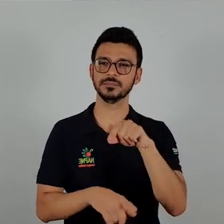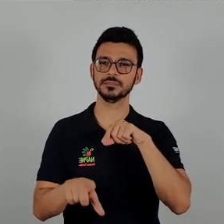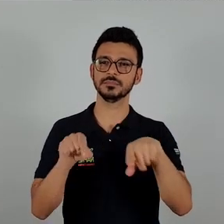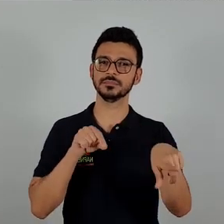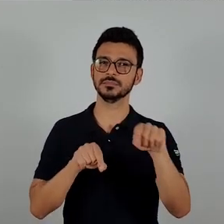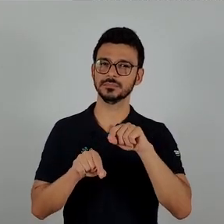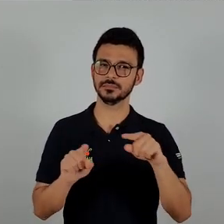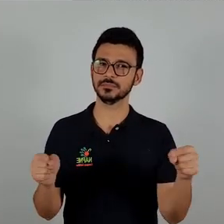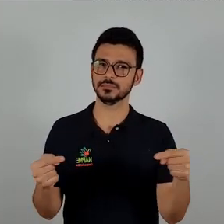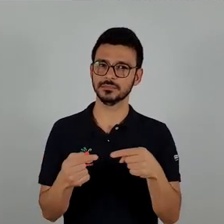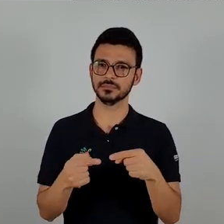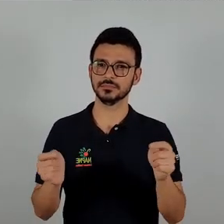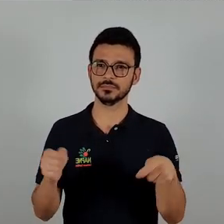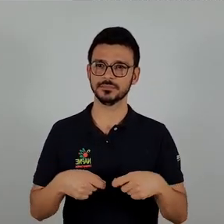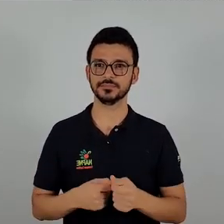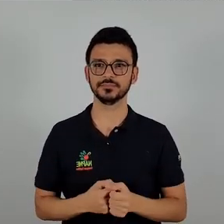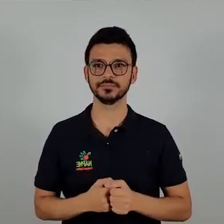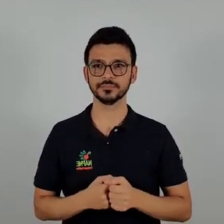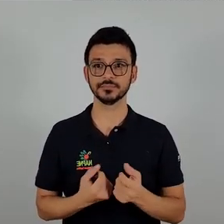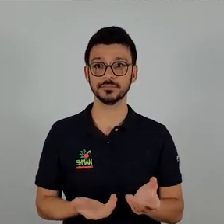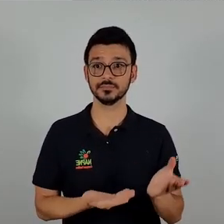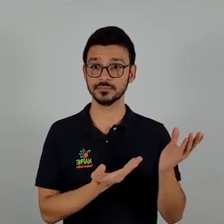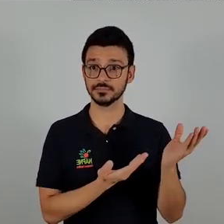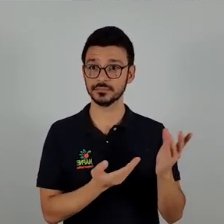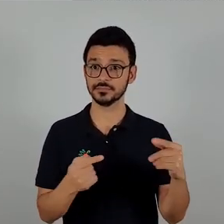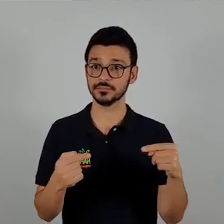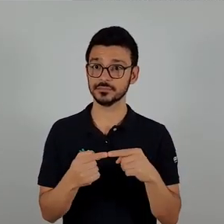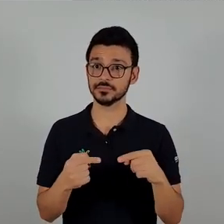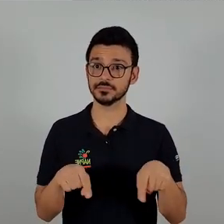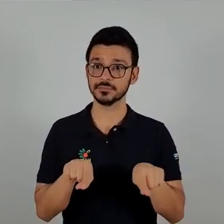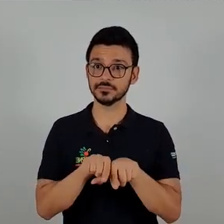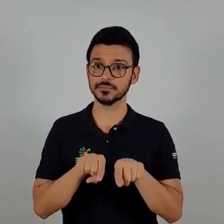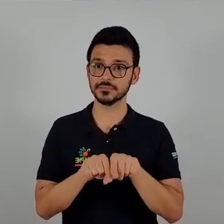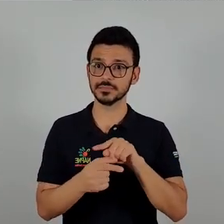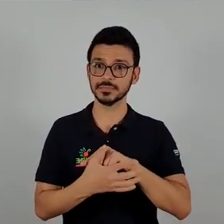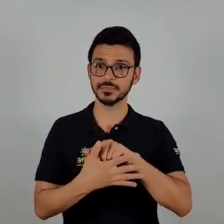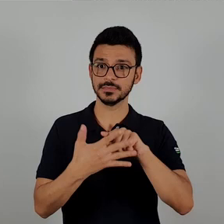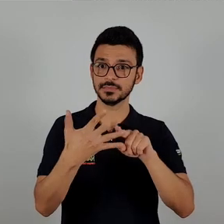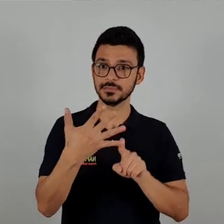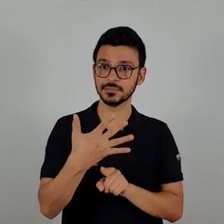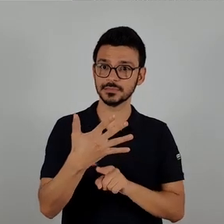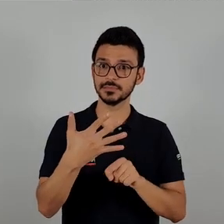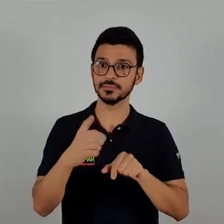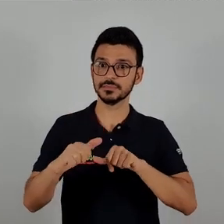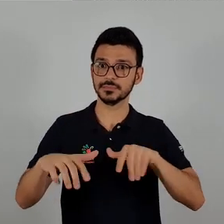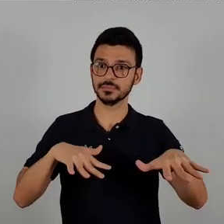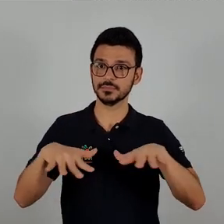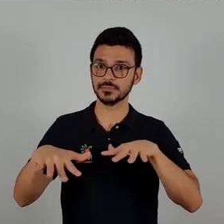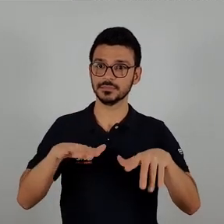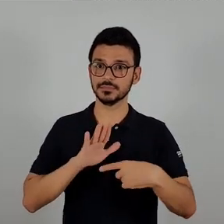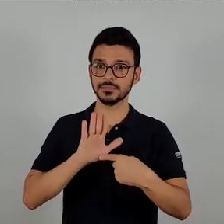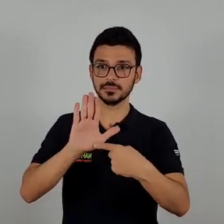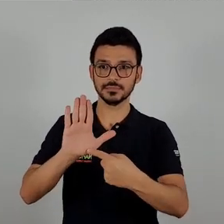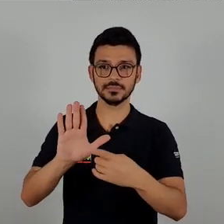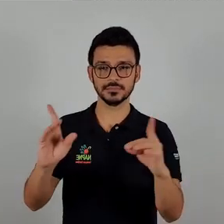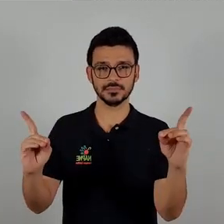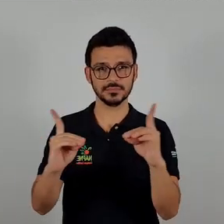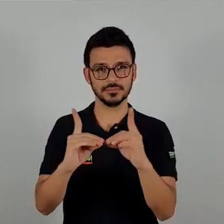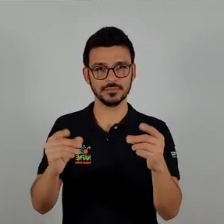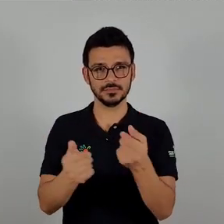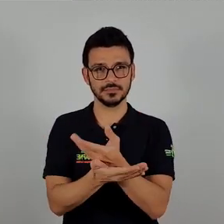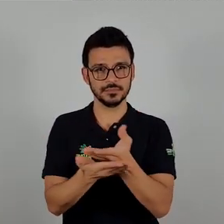Temos o diagnóstico facial, né, muito interessante, ó, pelo rosto a gente sabe onde estão as falhas, isso serve também, né, para